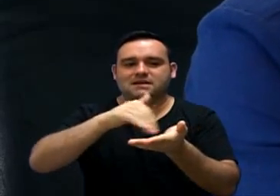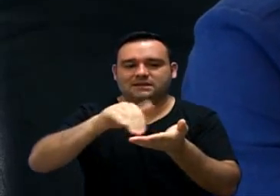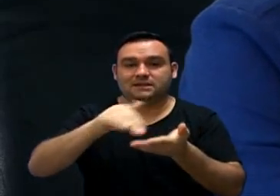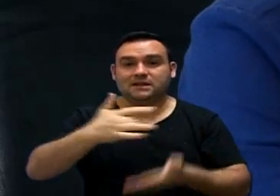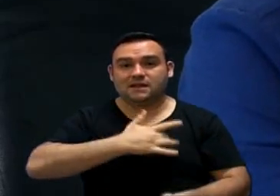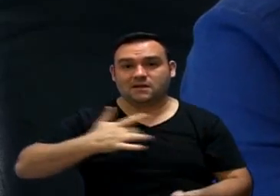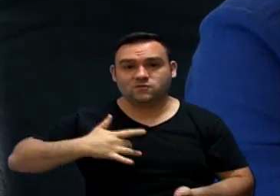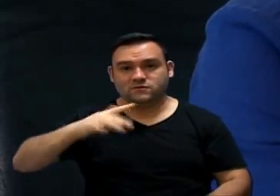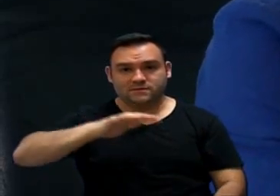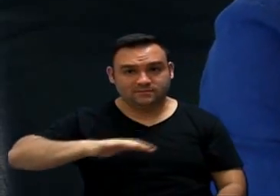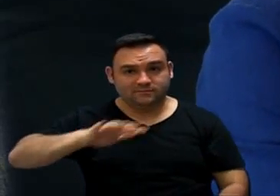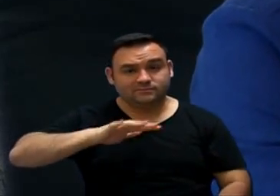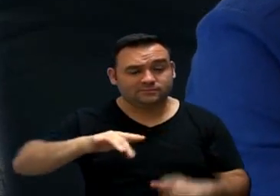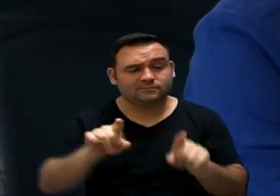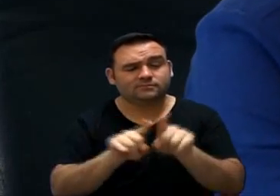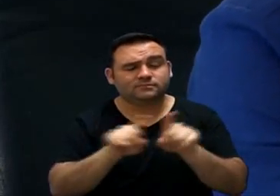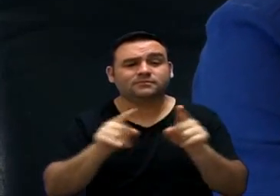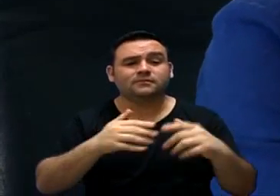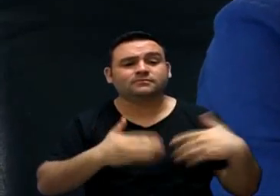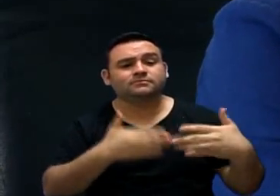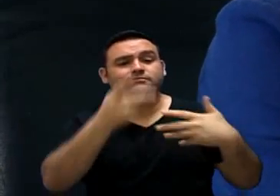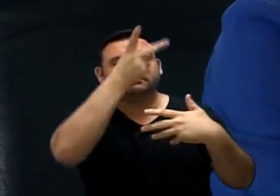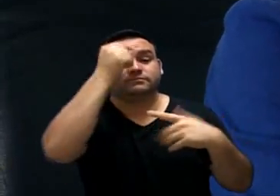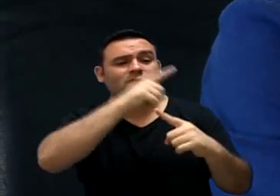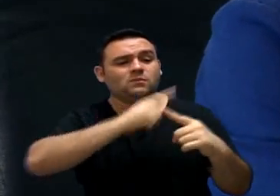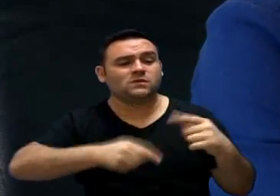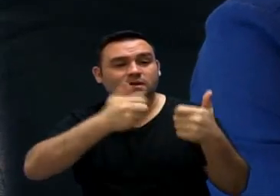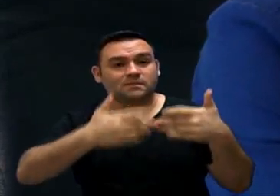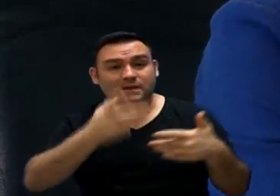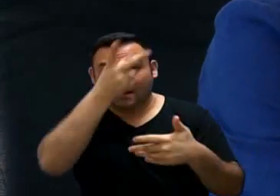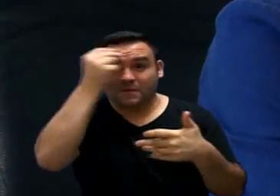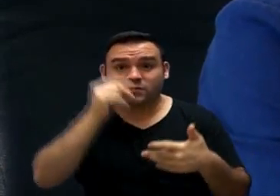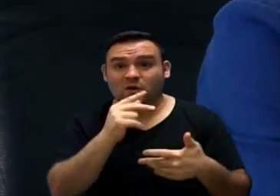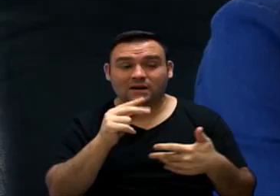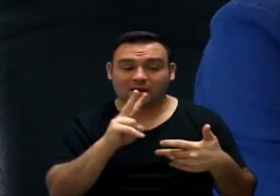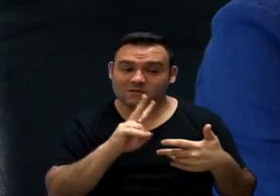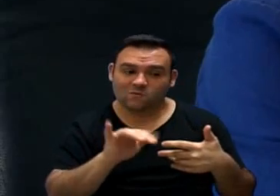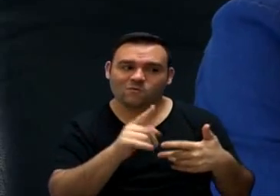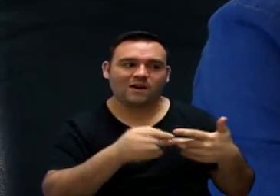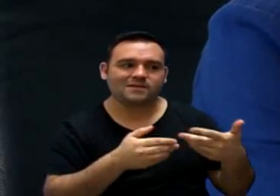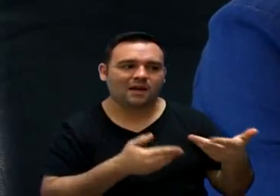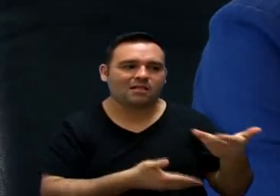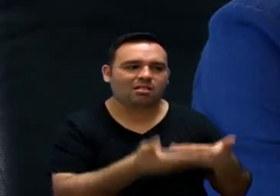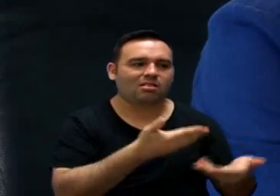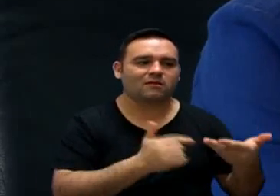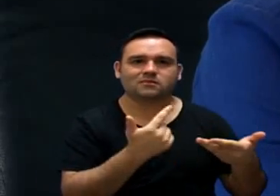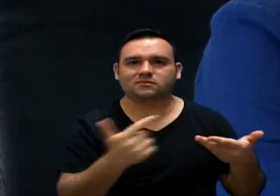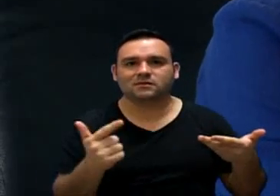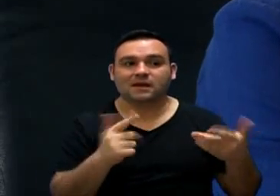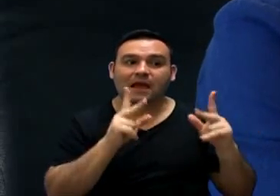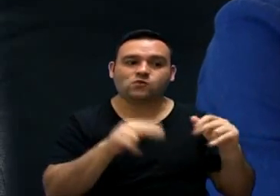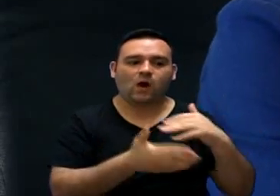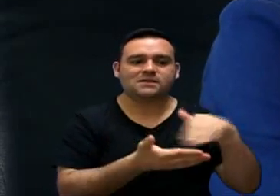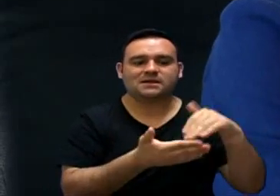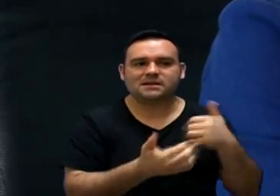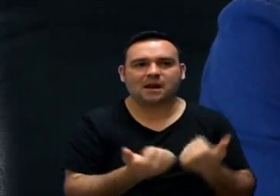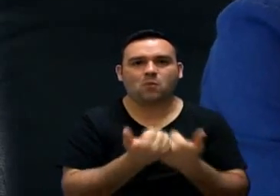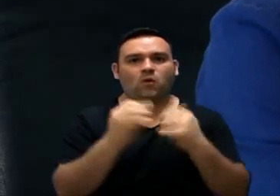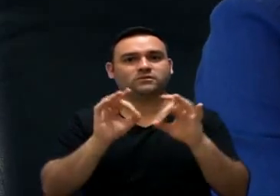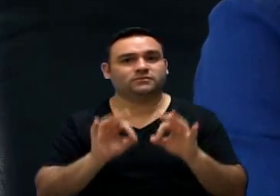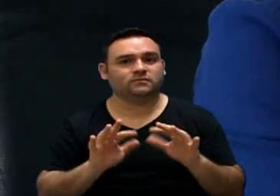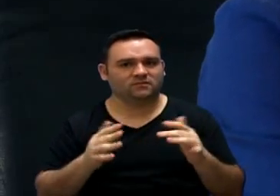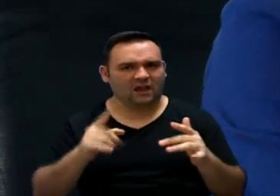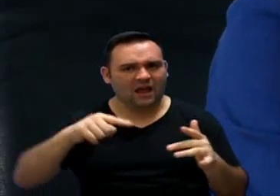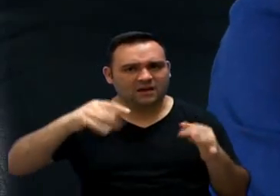de Saúde, na medida que a Prefeitura veta, dizendo que a Prefeitura não vai se envolver, é isto,